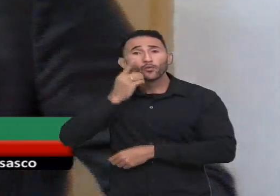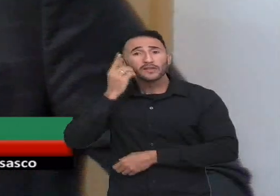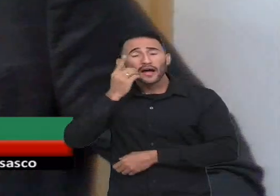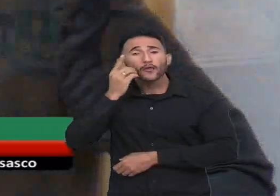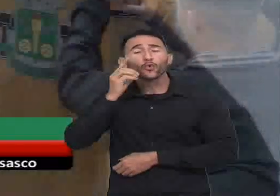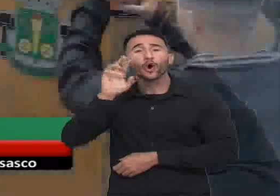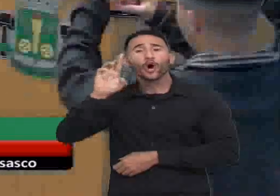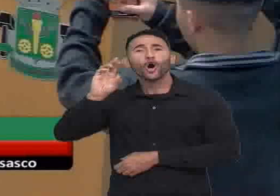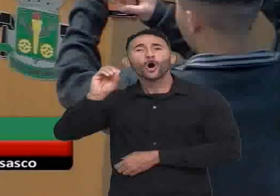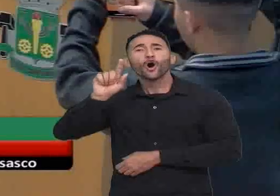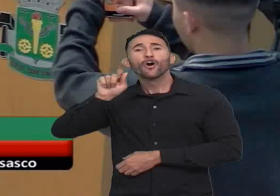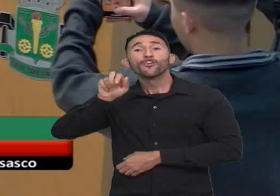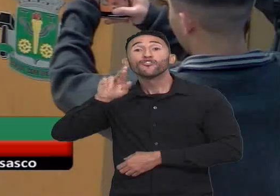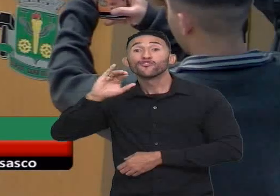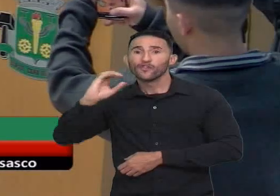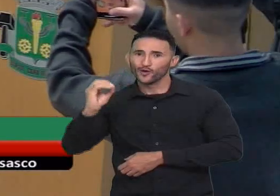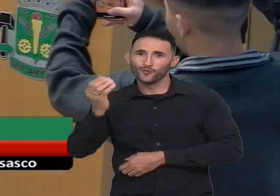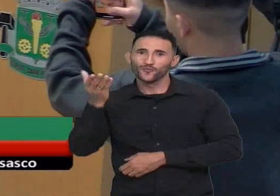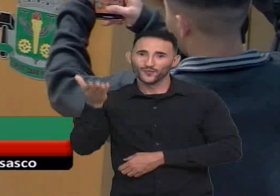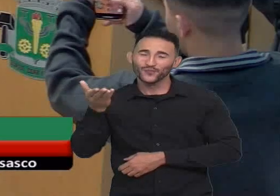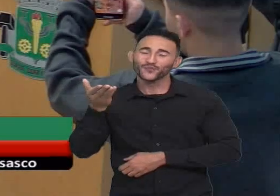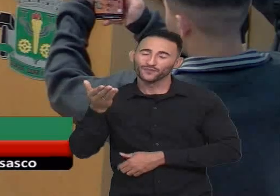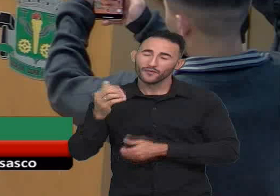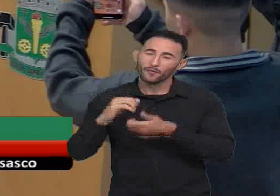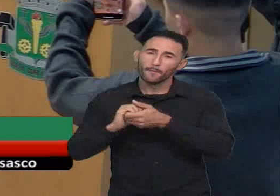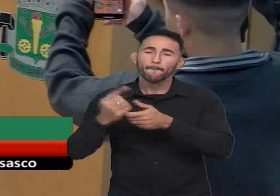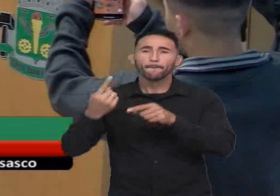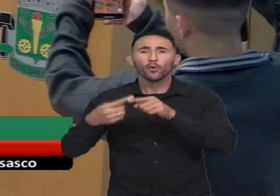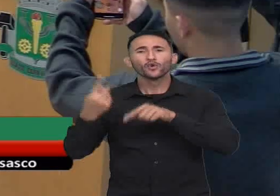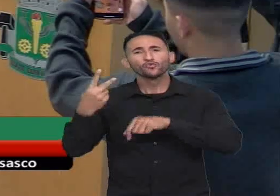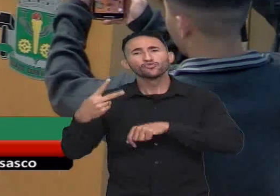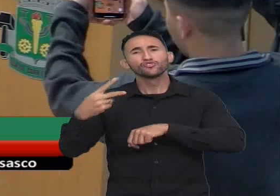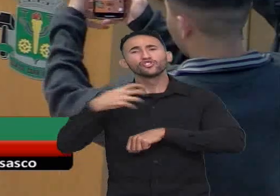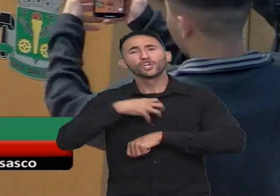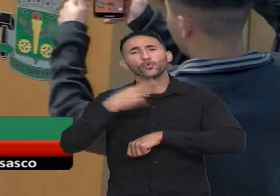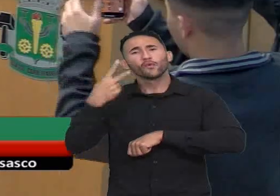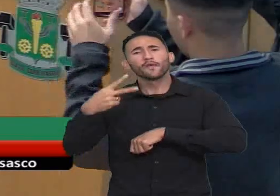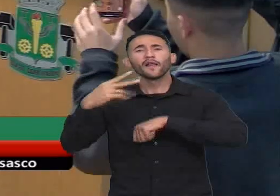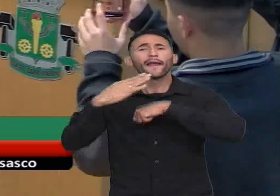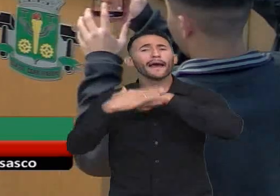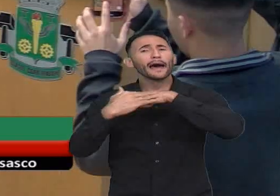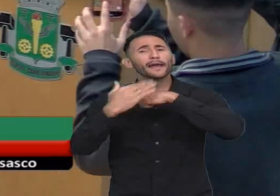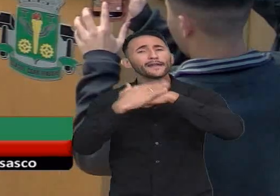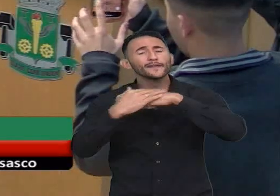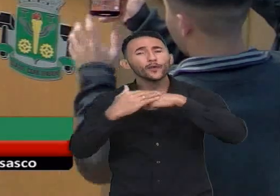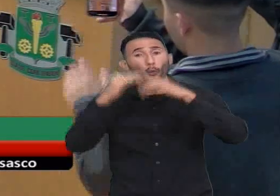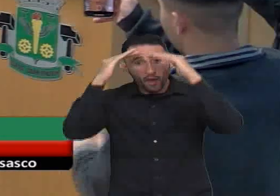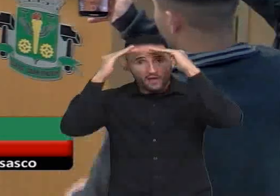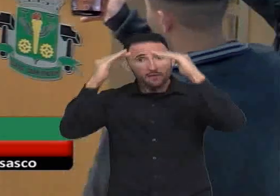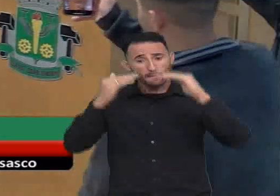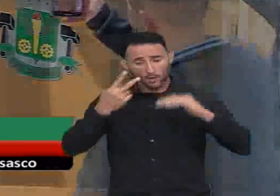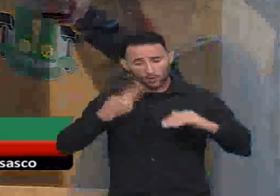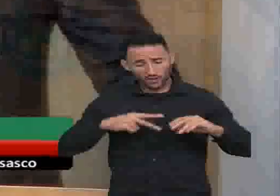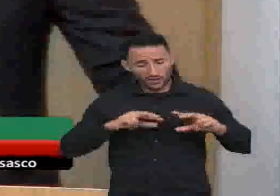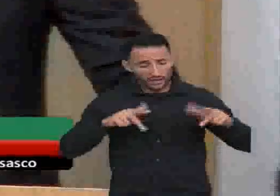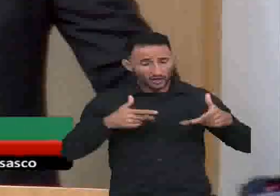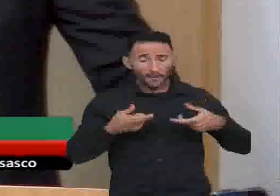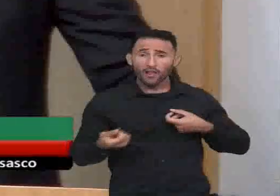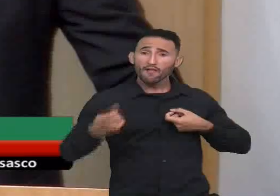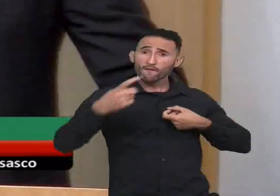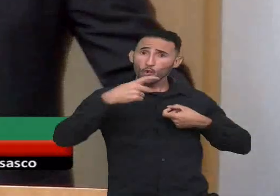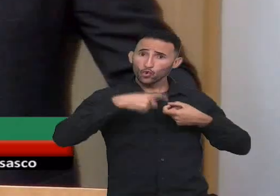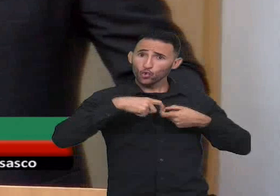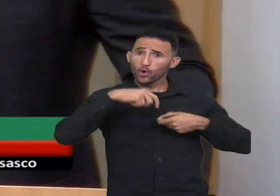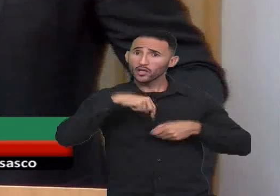Santos, pelo carinho e pelo respeito com essa casa. Hoje o deputado retorna aqui à cidade